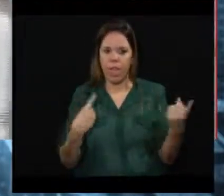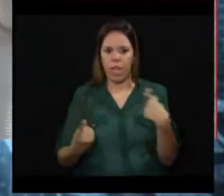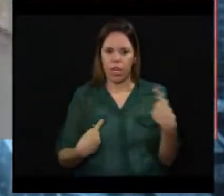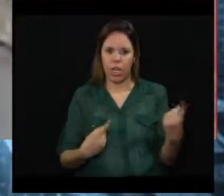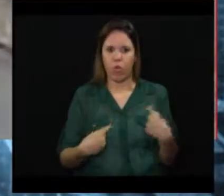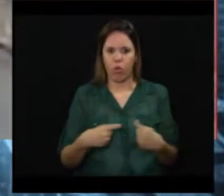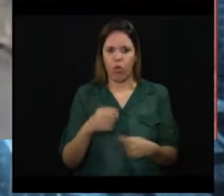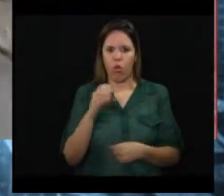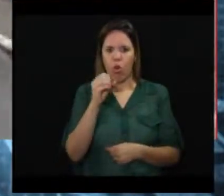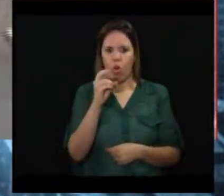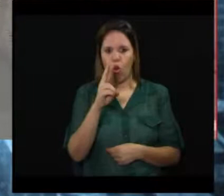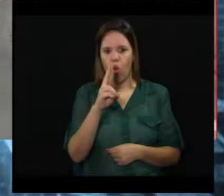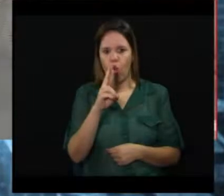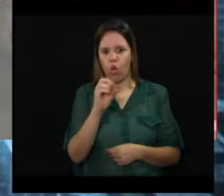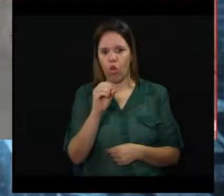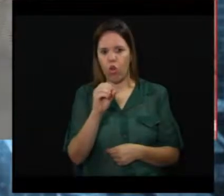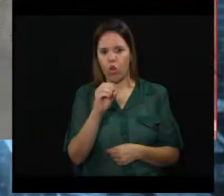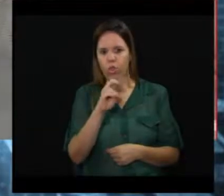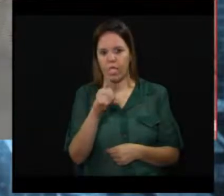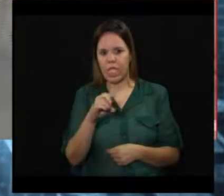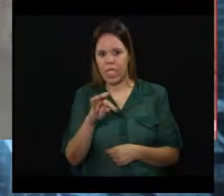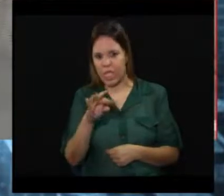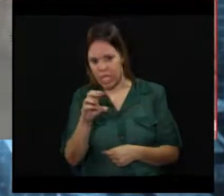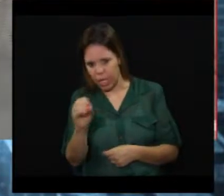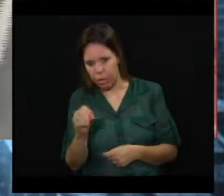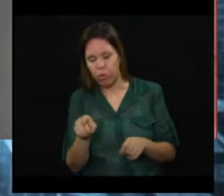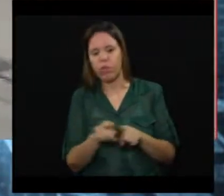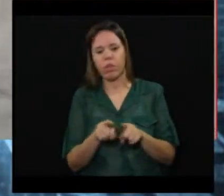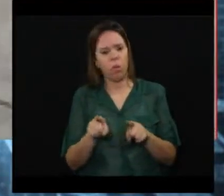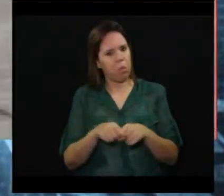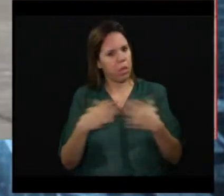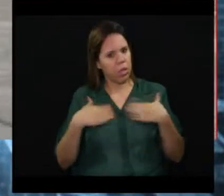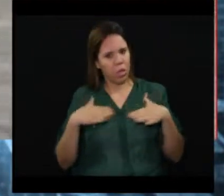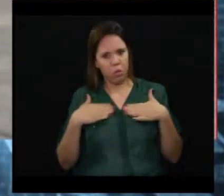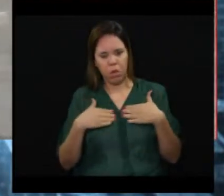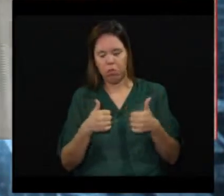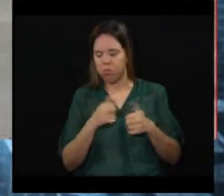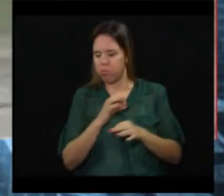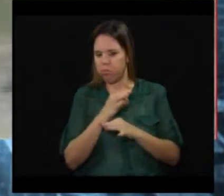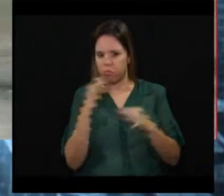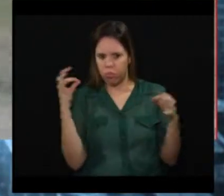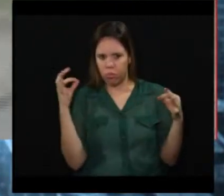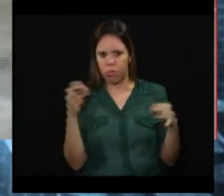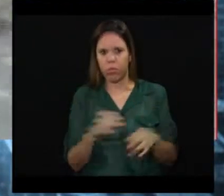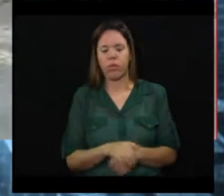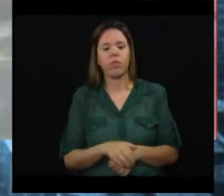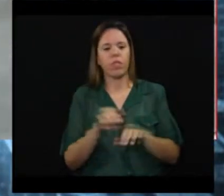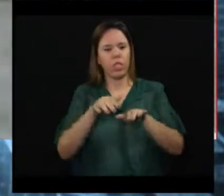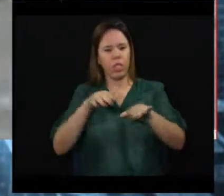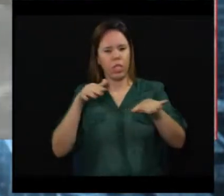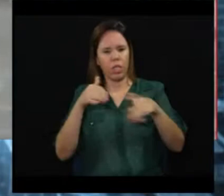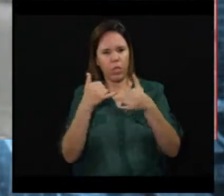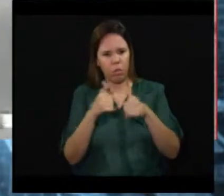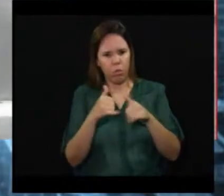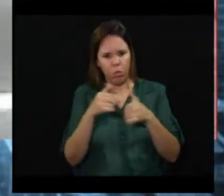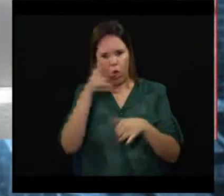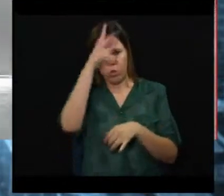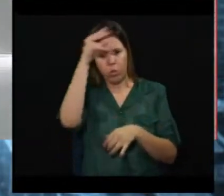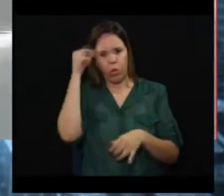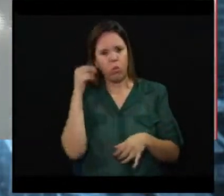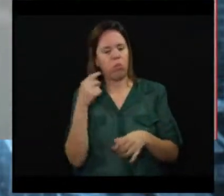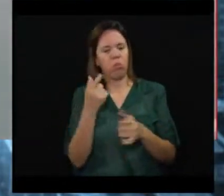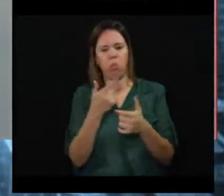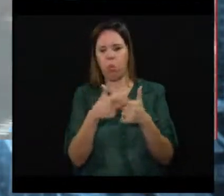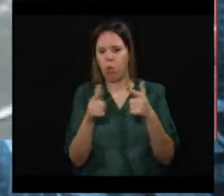hein? Ali mais perto do Guanabara, trânsito tranquilo também. A gente está vendo ali o transporte público, não há problema